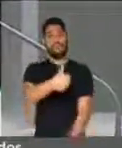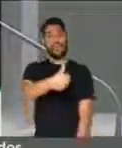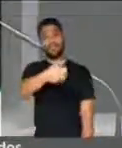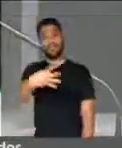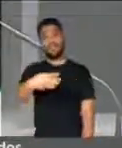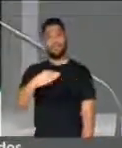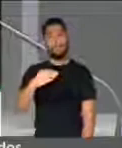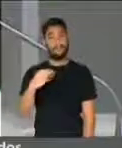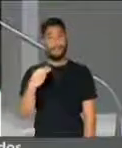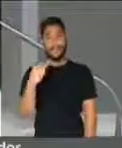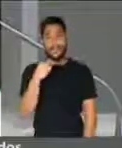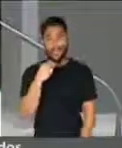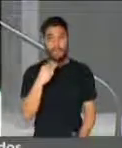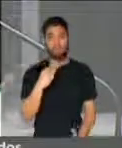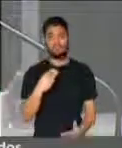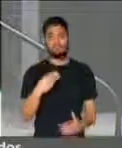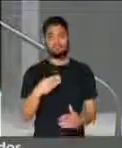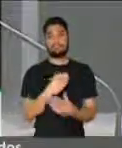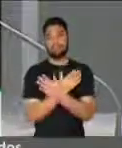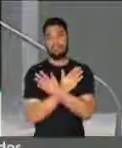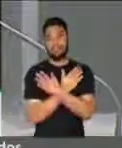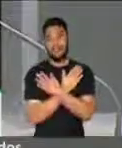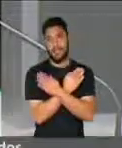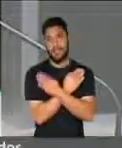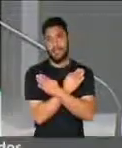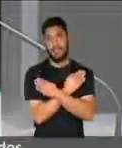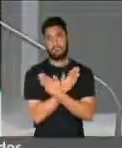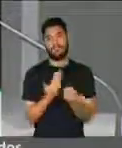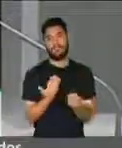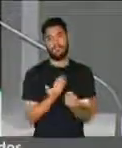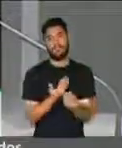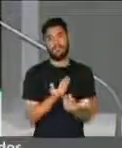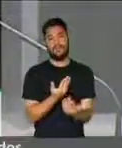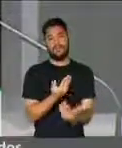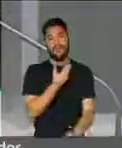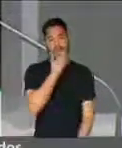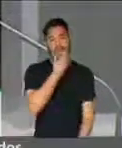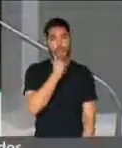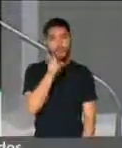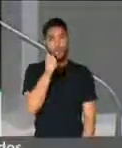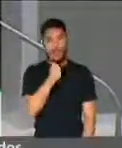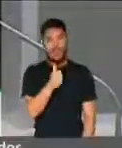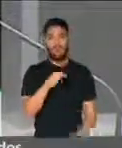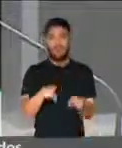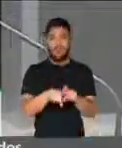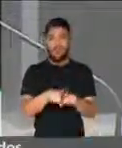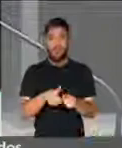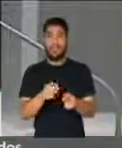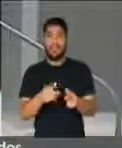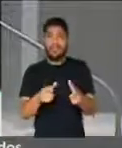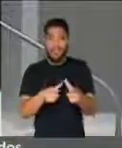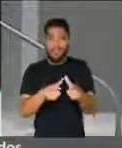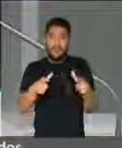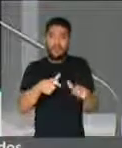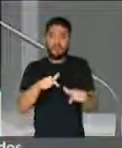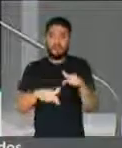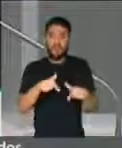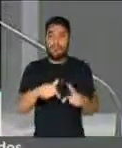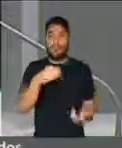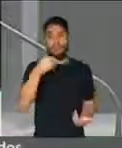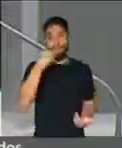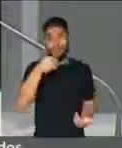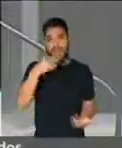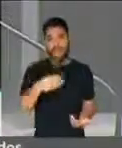que 25 milhões de homens e mulheres deste país estão com trabalho precário,